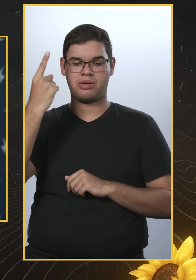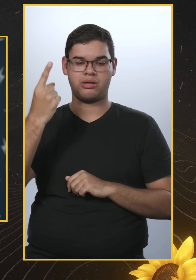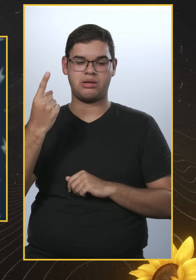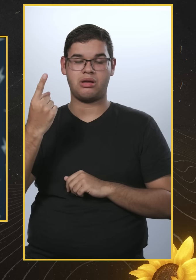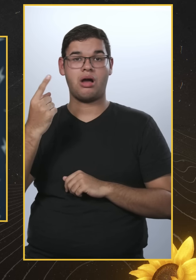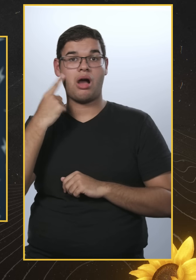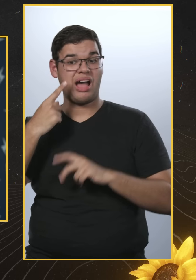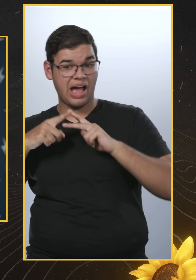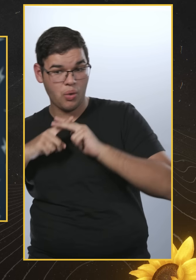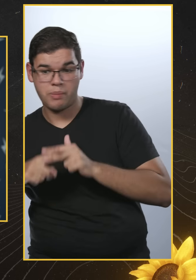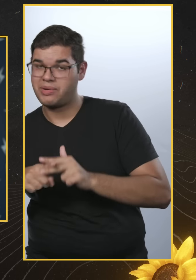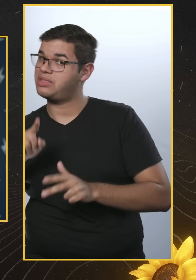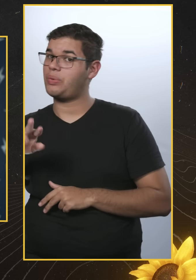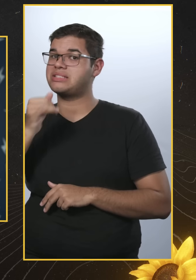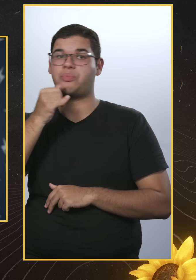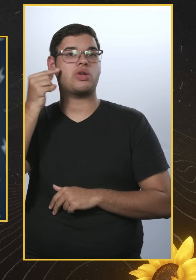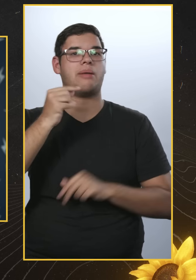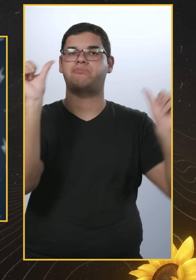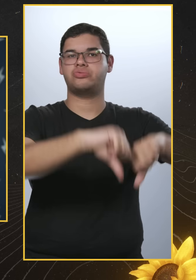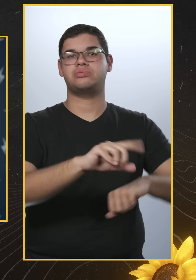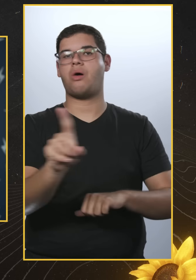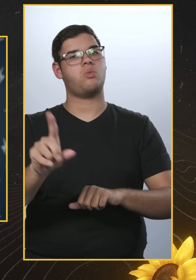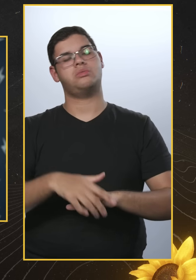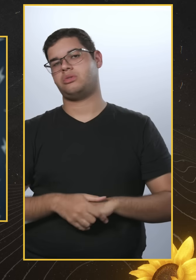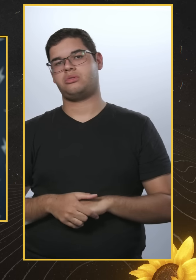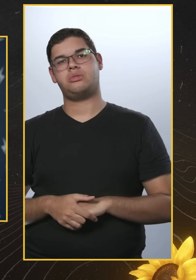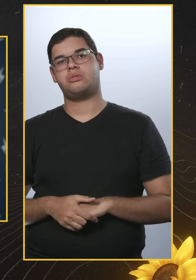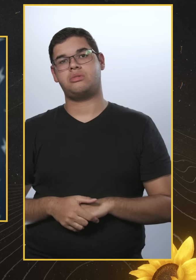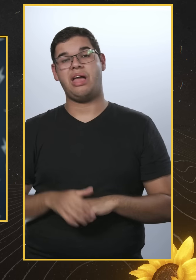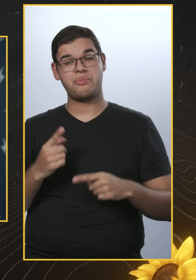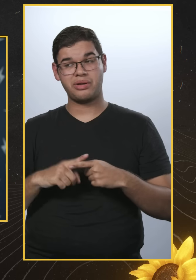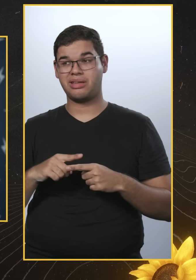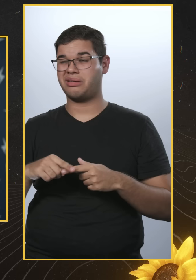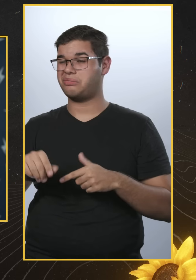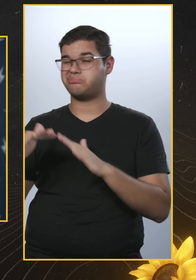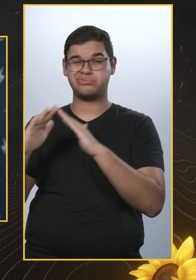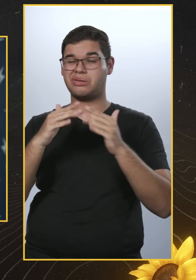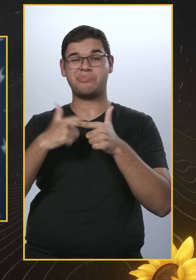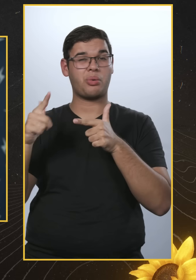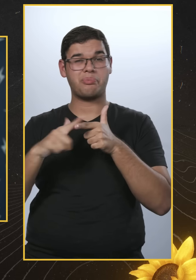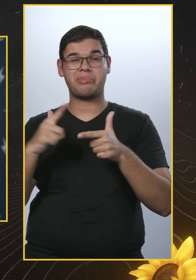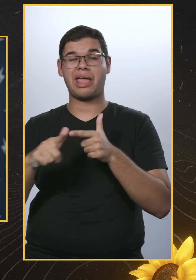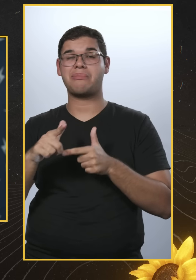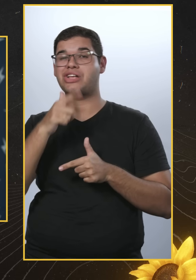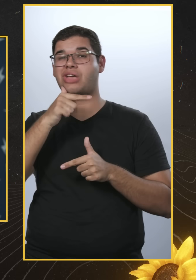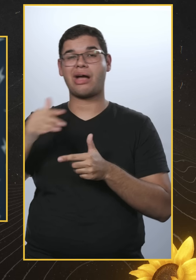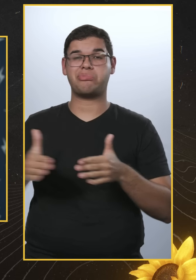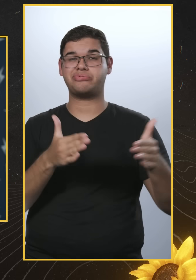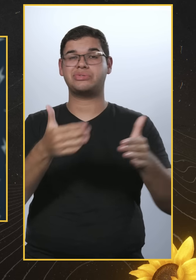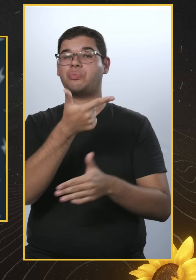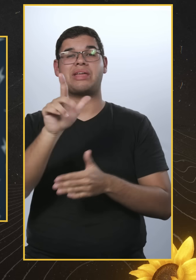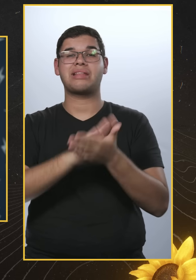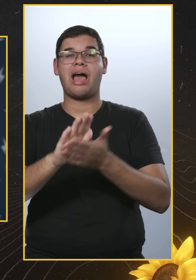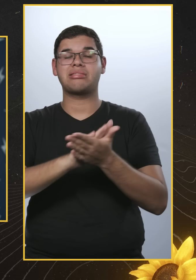prefeito 40% da cidade mais de 30 né tá com problema de saneamento básico básico tem 1000 favelas favela